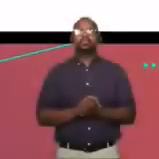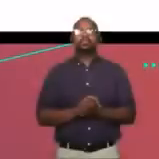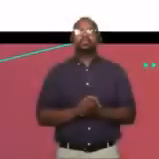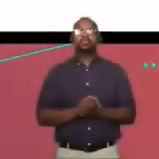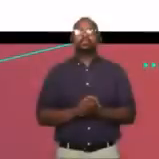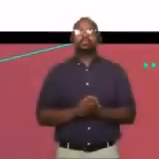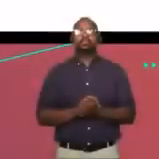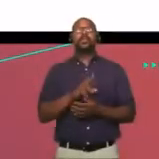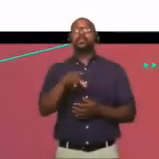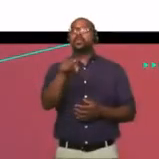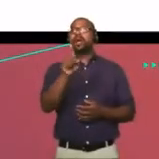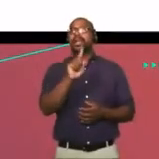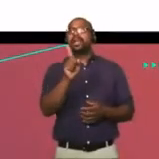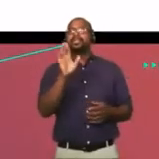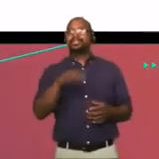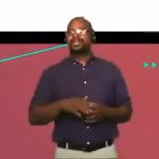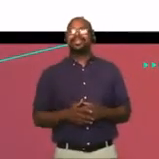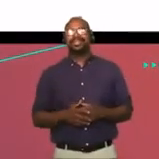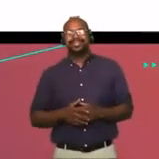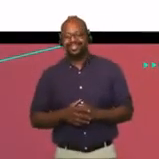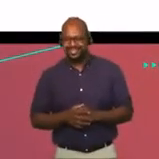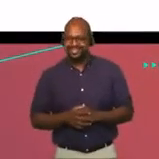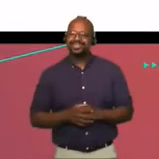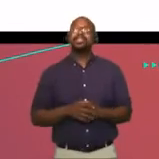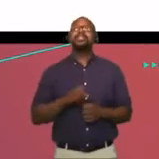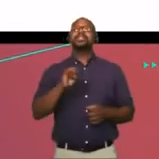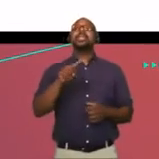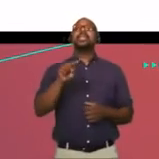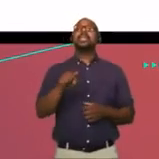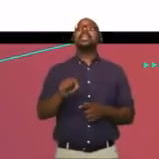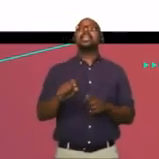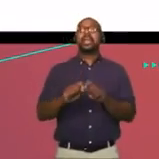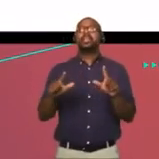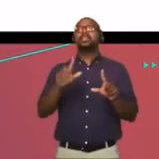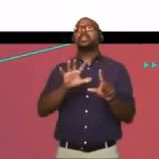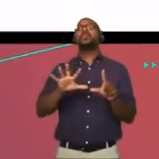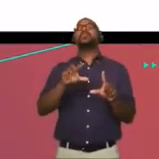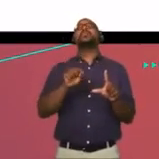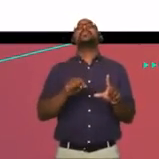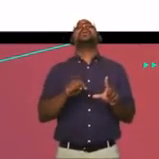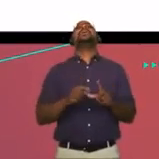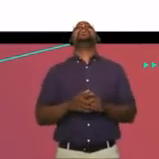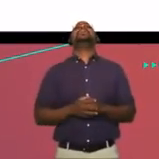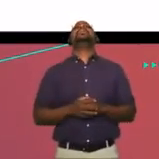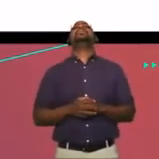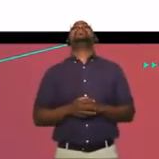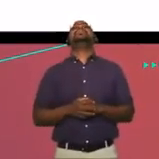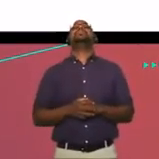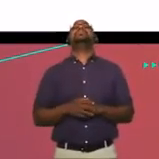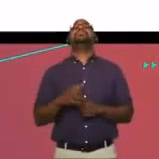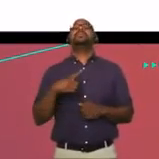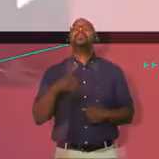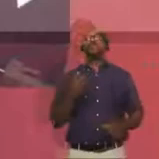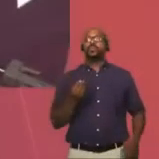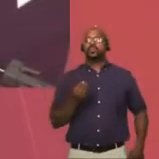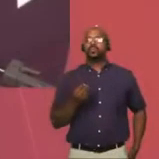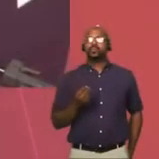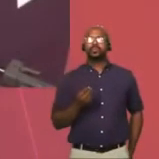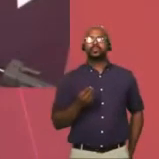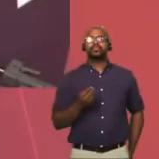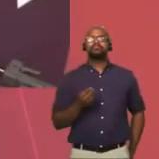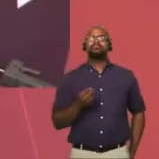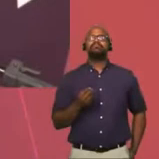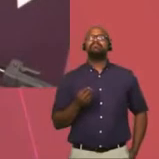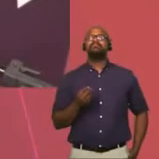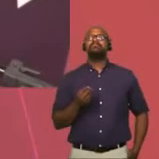não era esse não se você clicar de baixo da tela tem uma e tem um